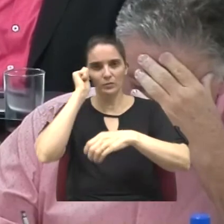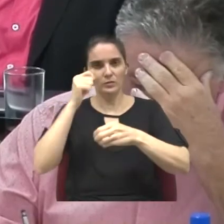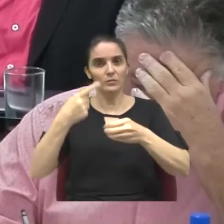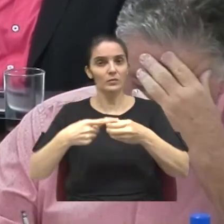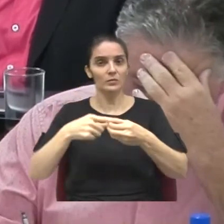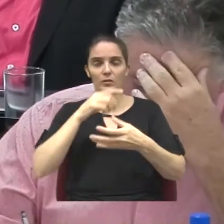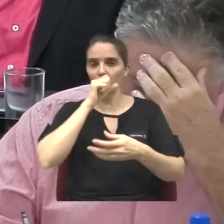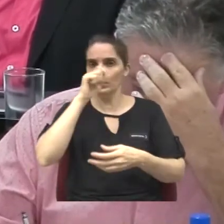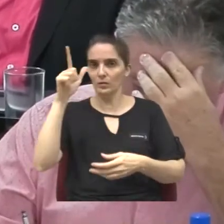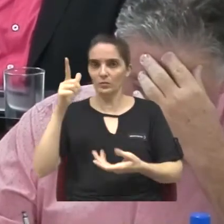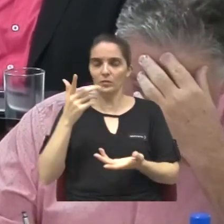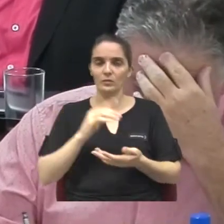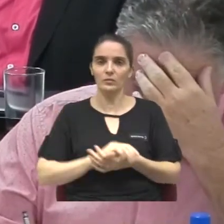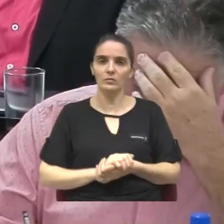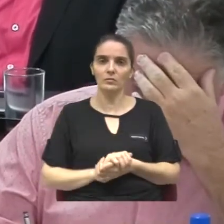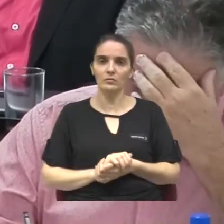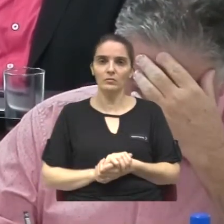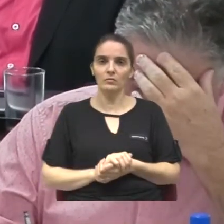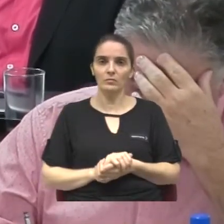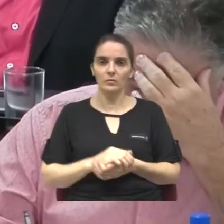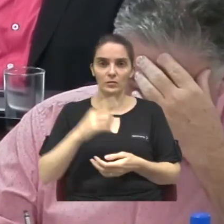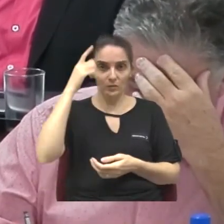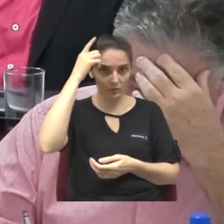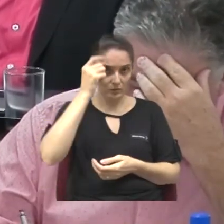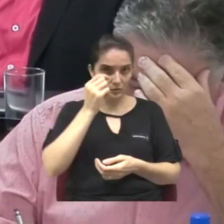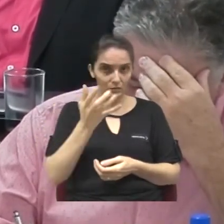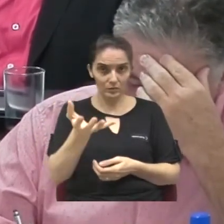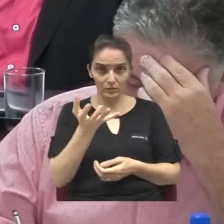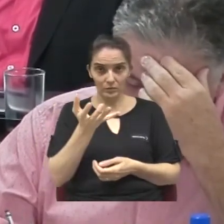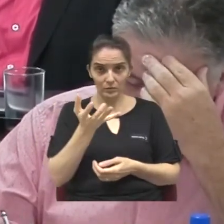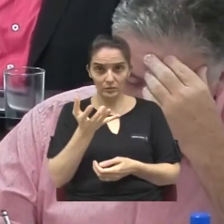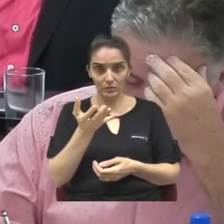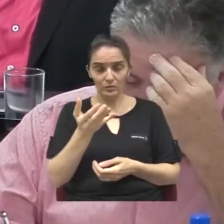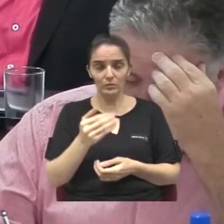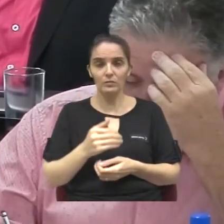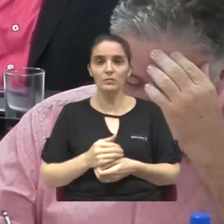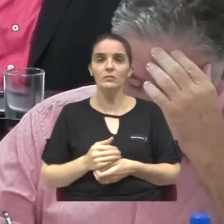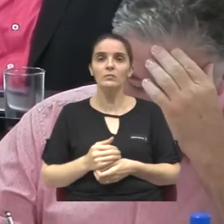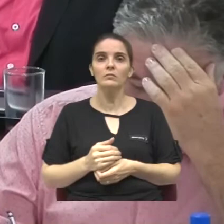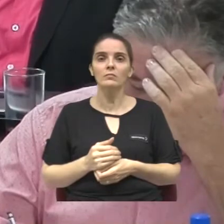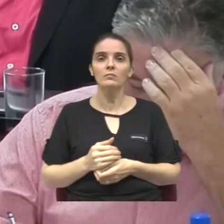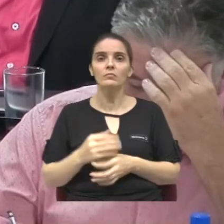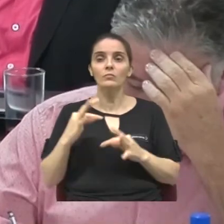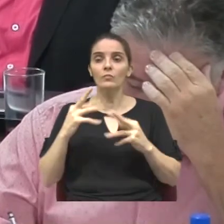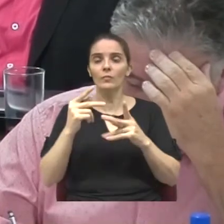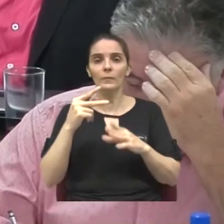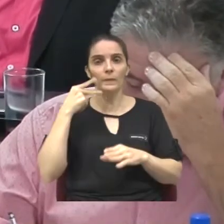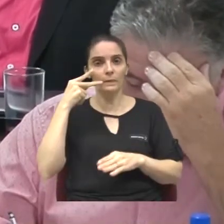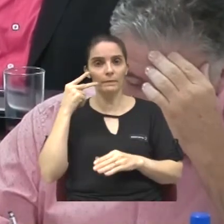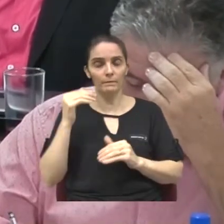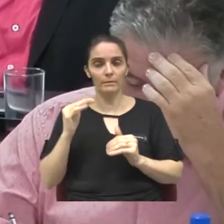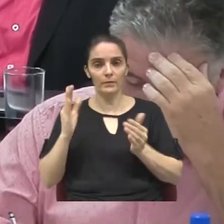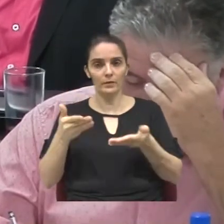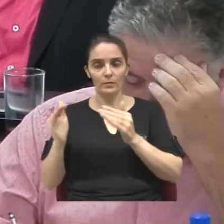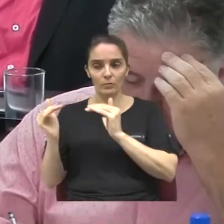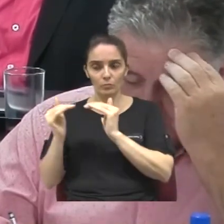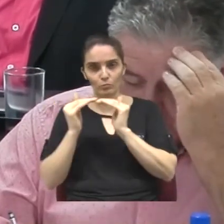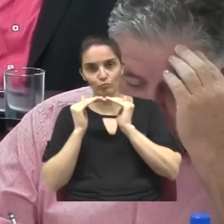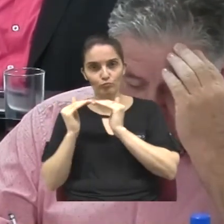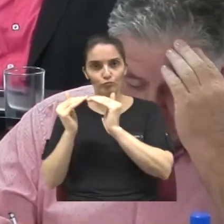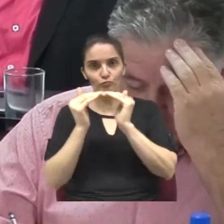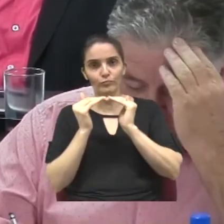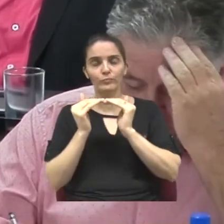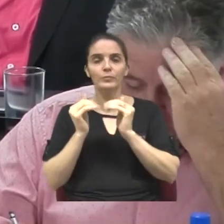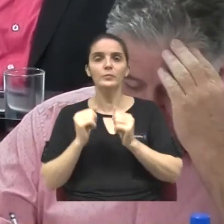cidade, e eu quero convidar os pares para que nós possamos corrigir esses pequenos lapsos que